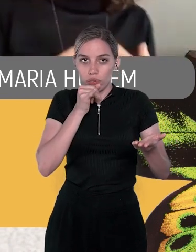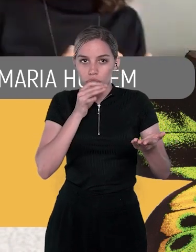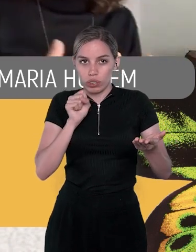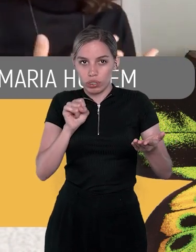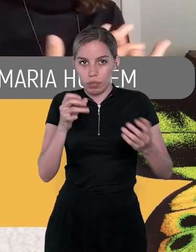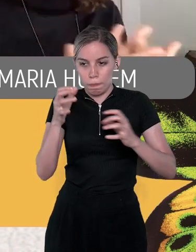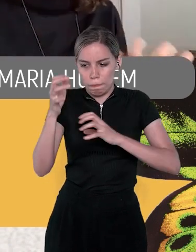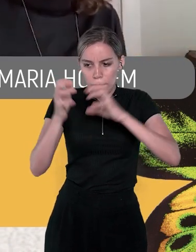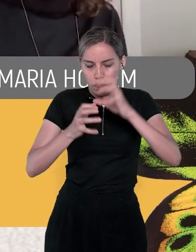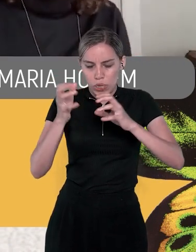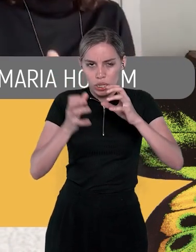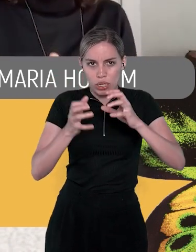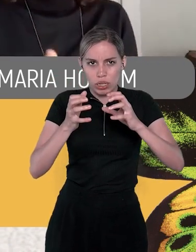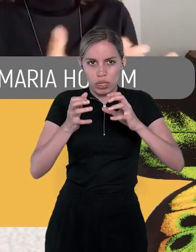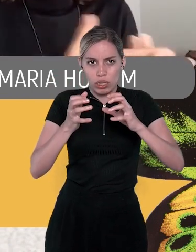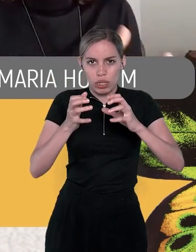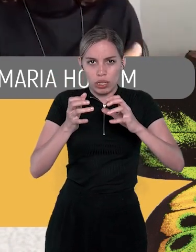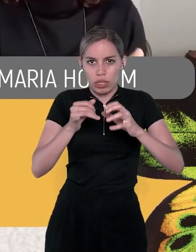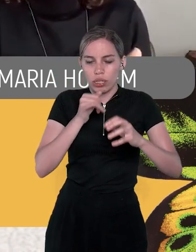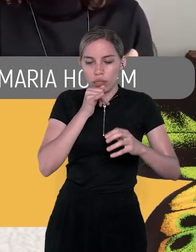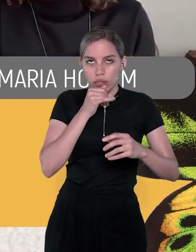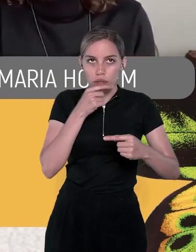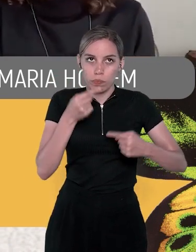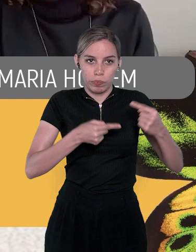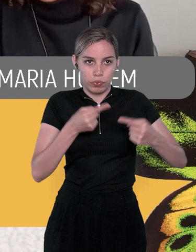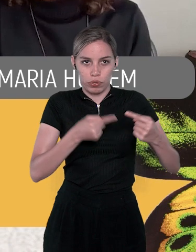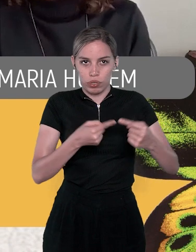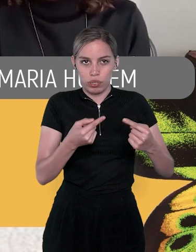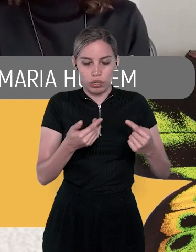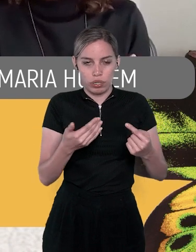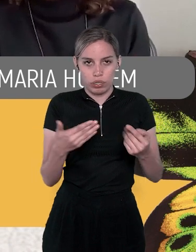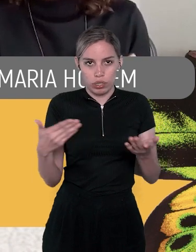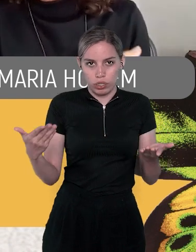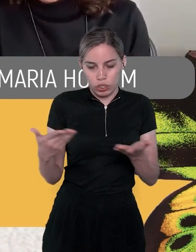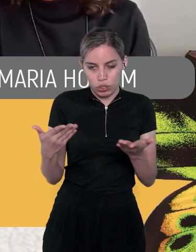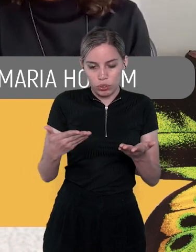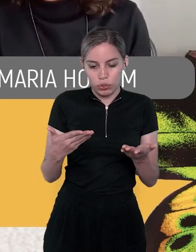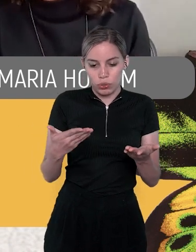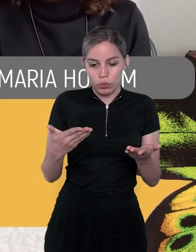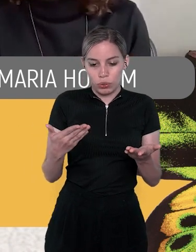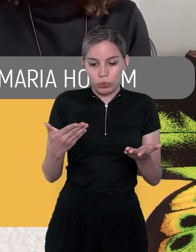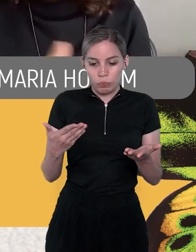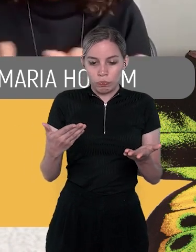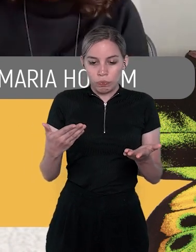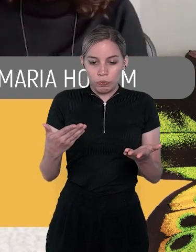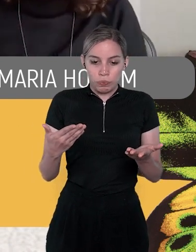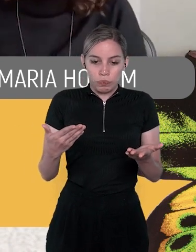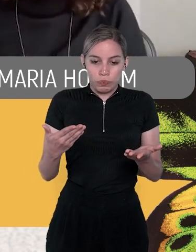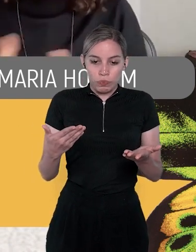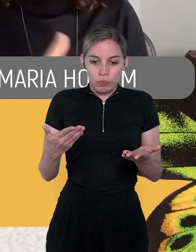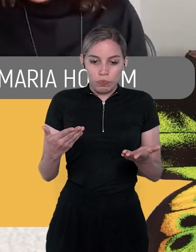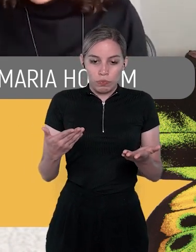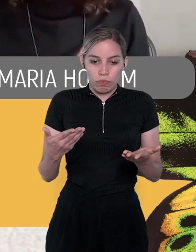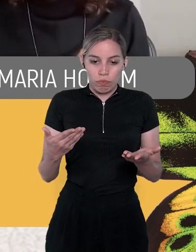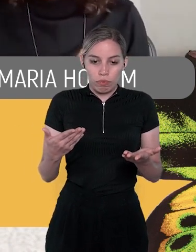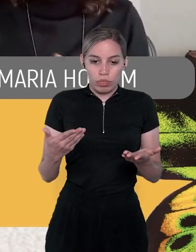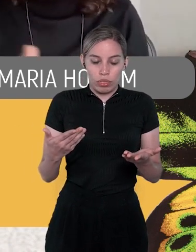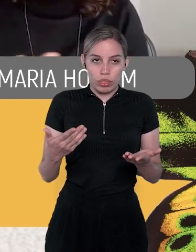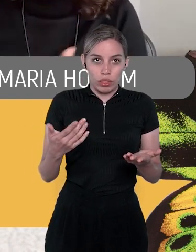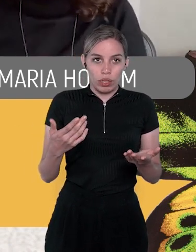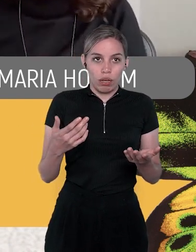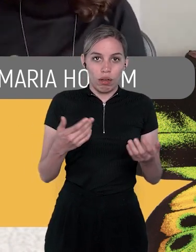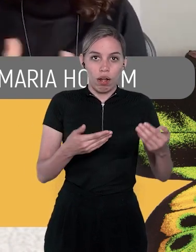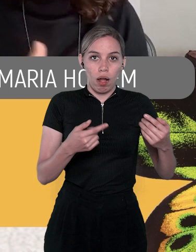gente colocasse o conflito, vamos dizer, que a própria política contemporânea moderna, tanto moderna quanto